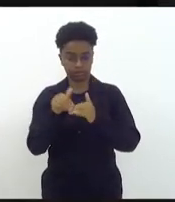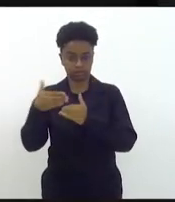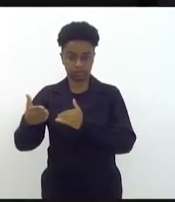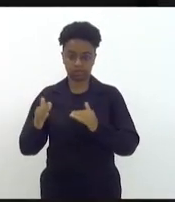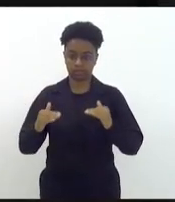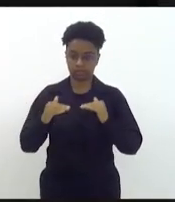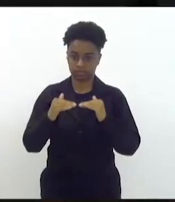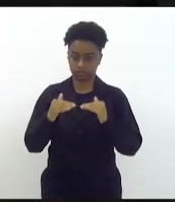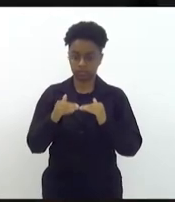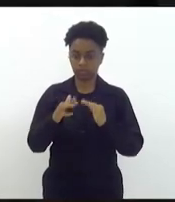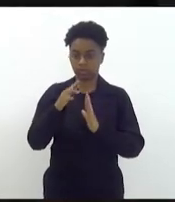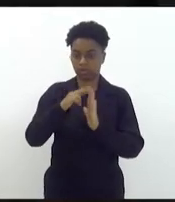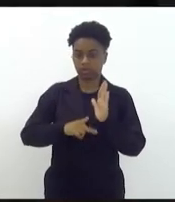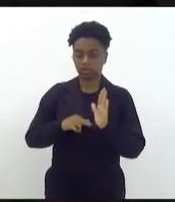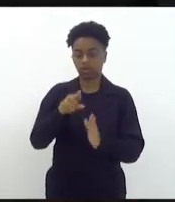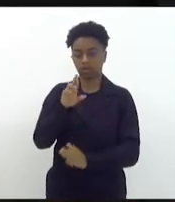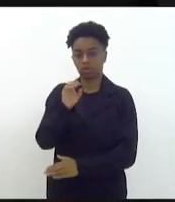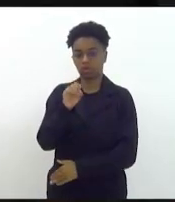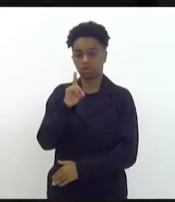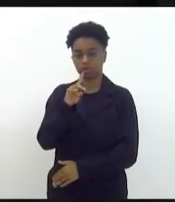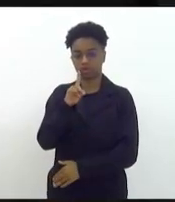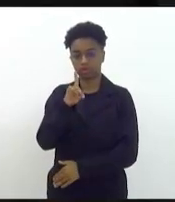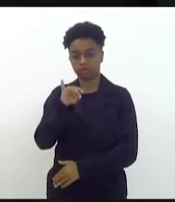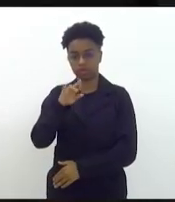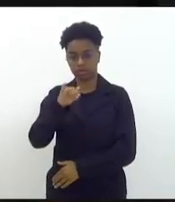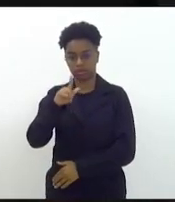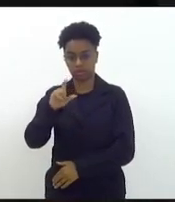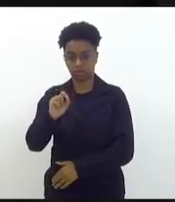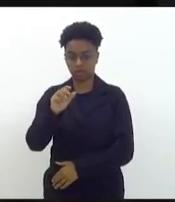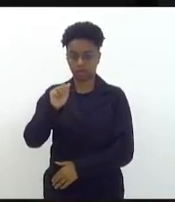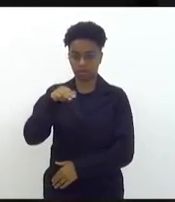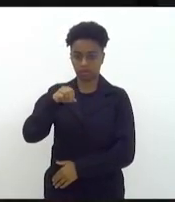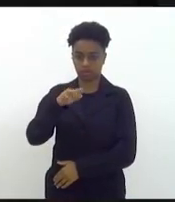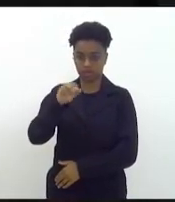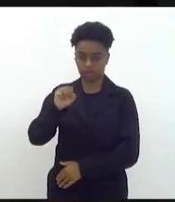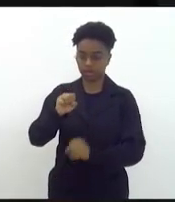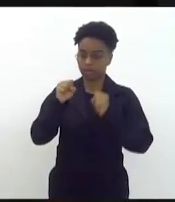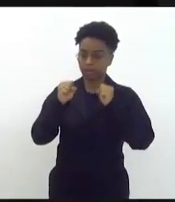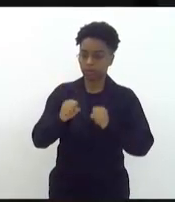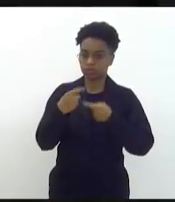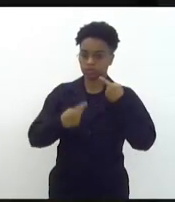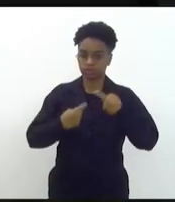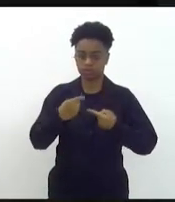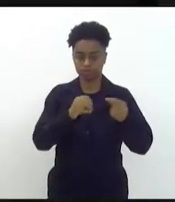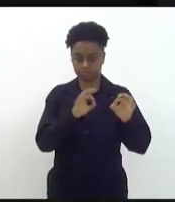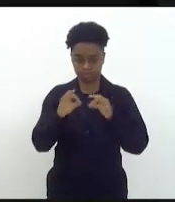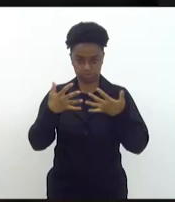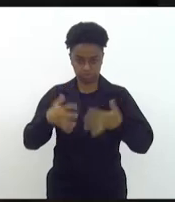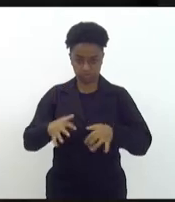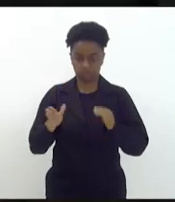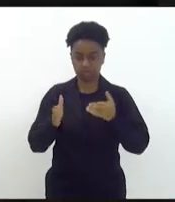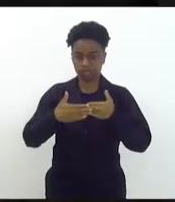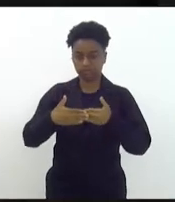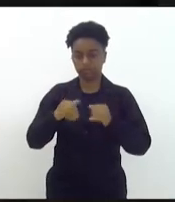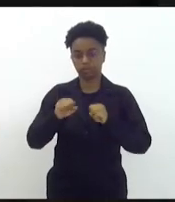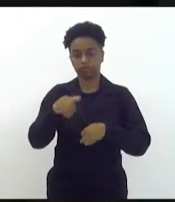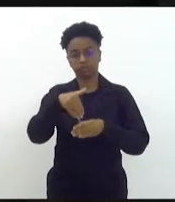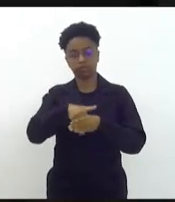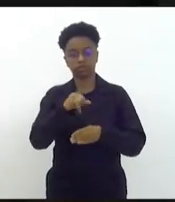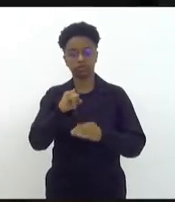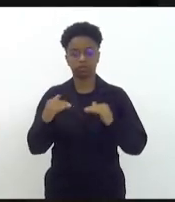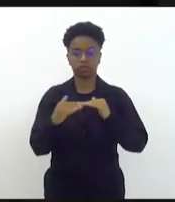Deputado Rodrigo Amorim em discussão não havendo Quem Queira discutir encerrado a discussão em votação